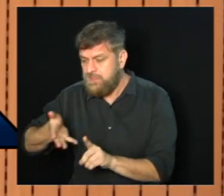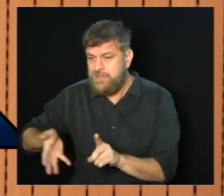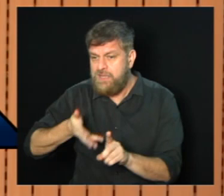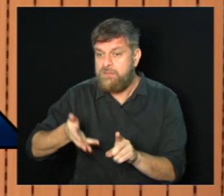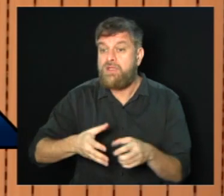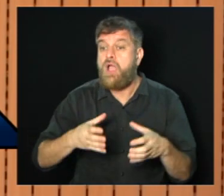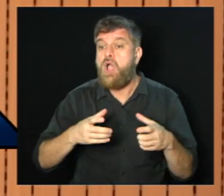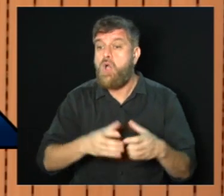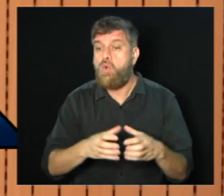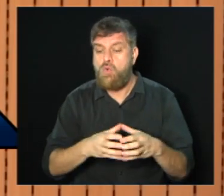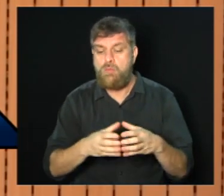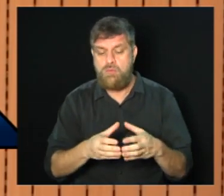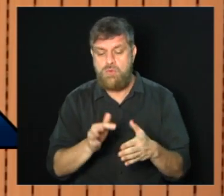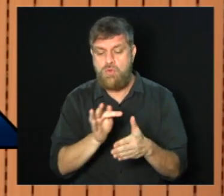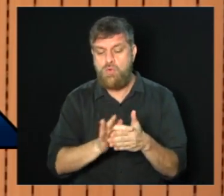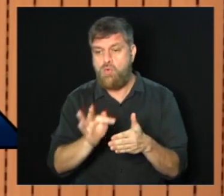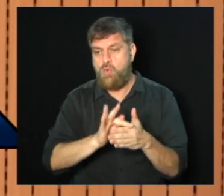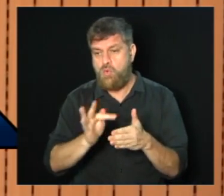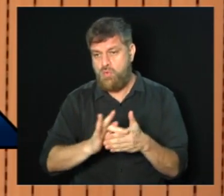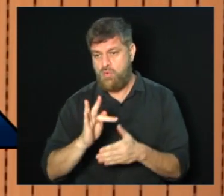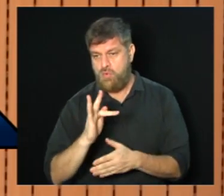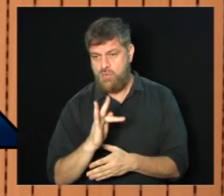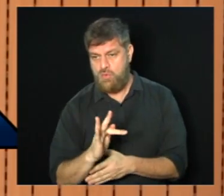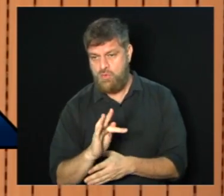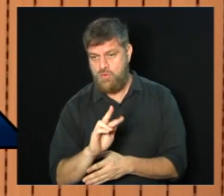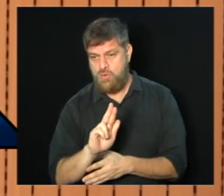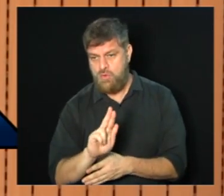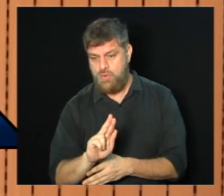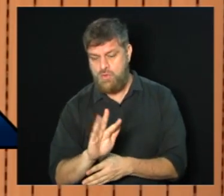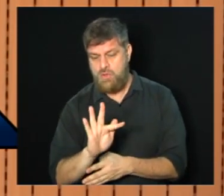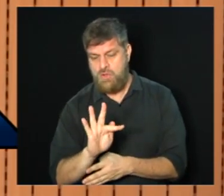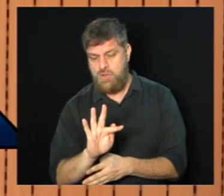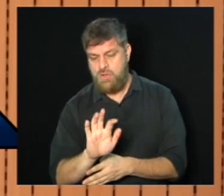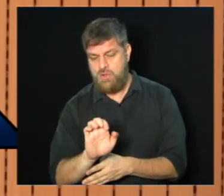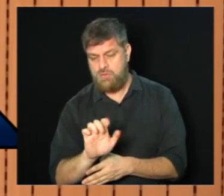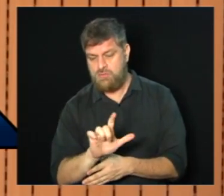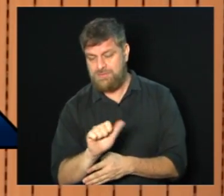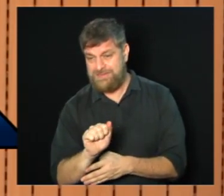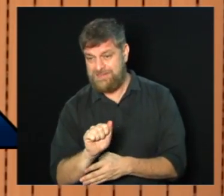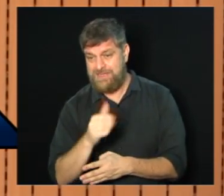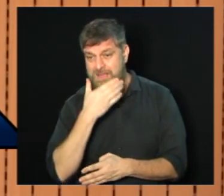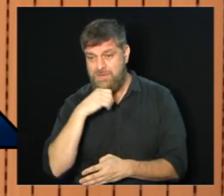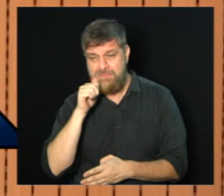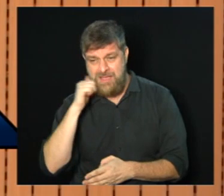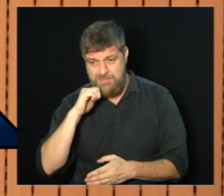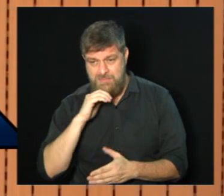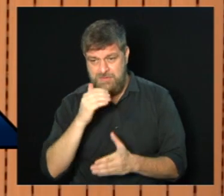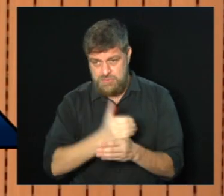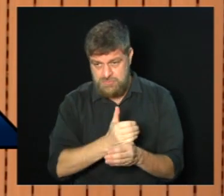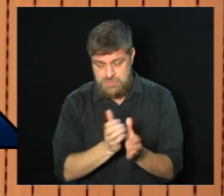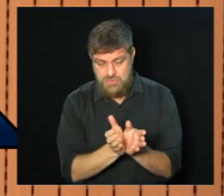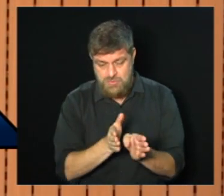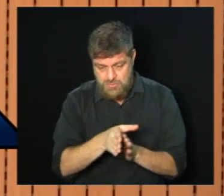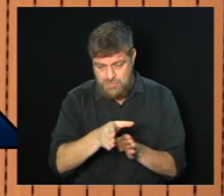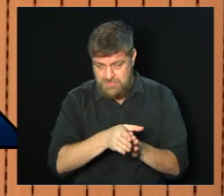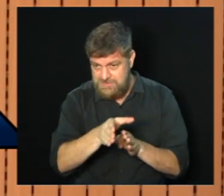Tutelar para ver se consegue, de alguma forma, garantir o direito à educação infantil para aquela